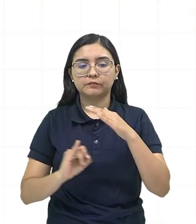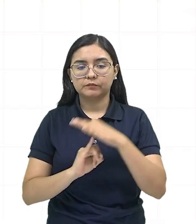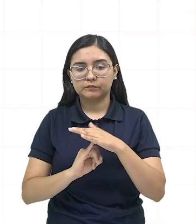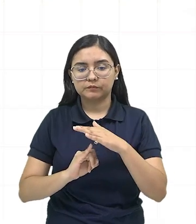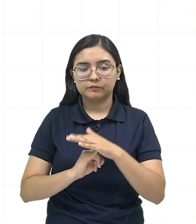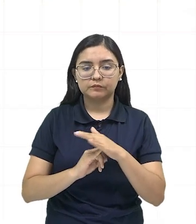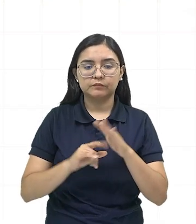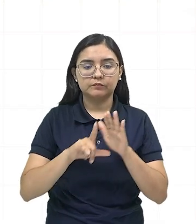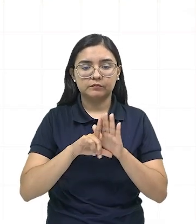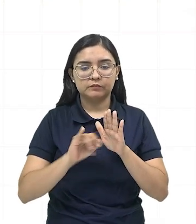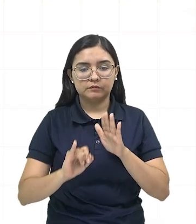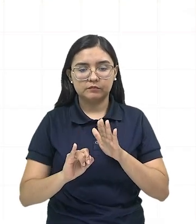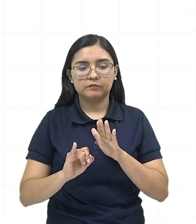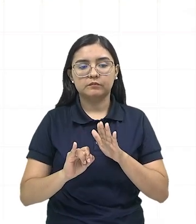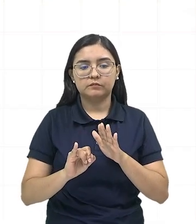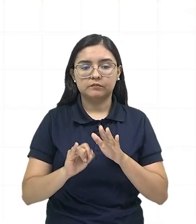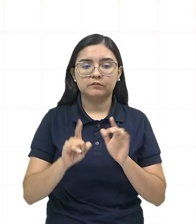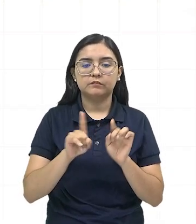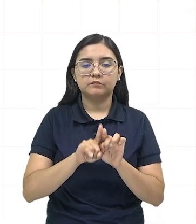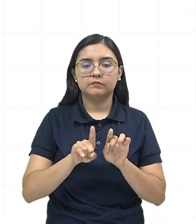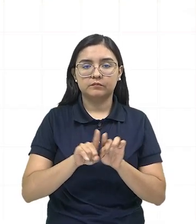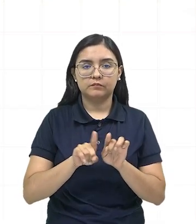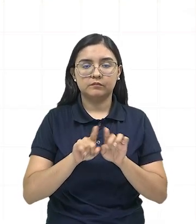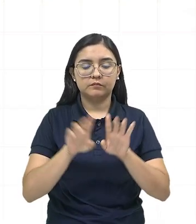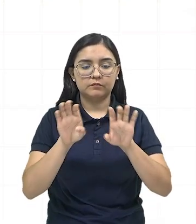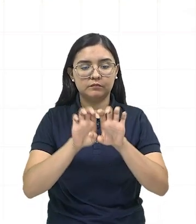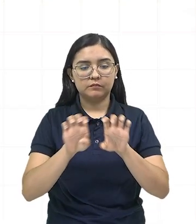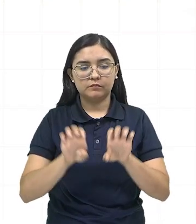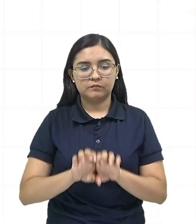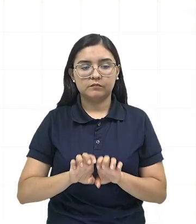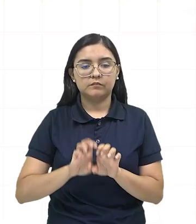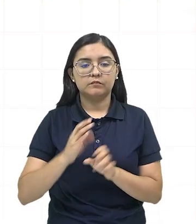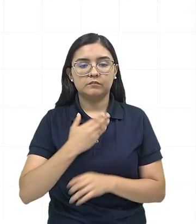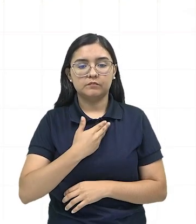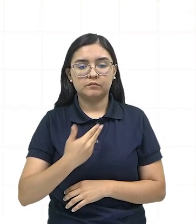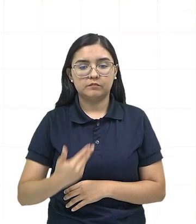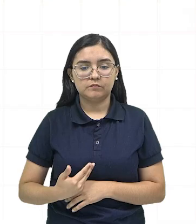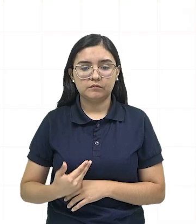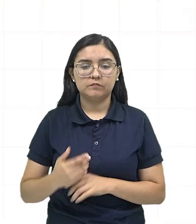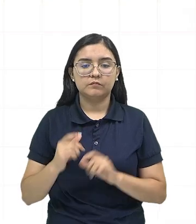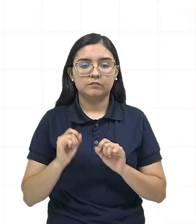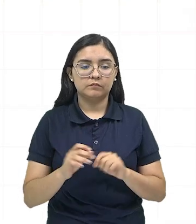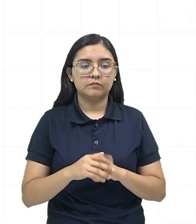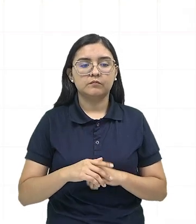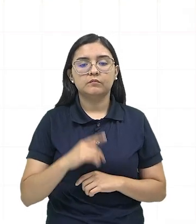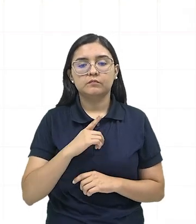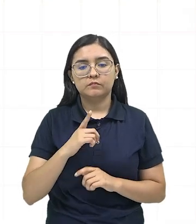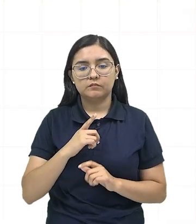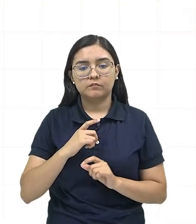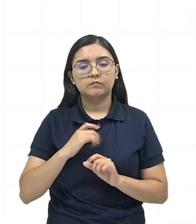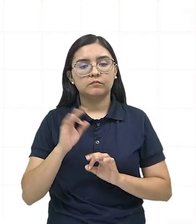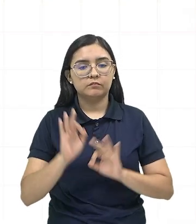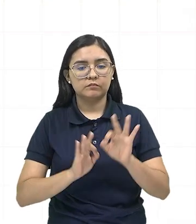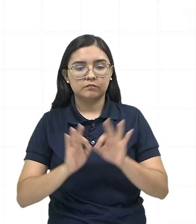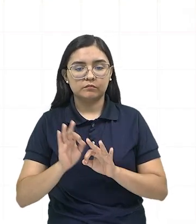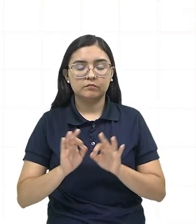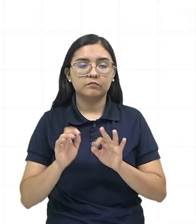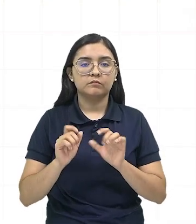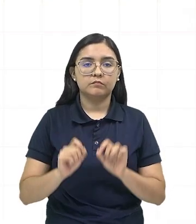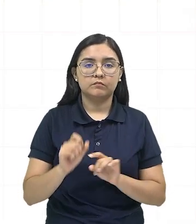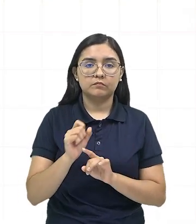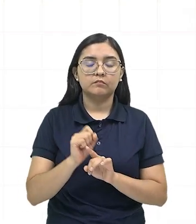instituições, leis e estruturas governamentais que regulam a vida da